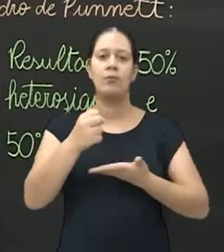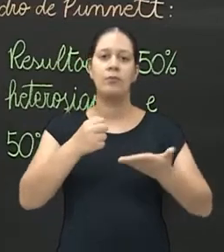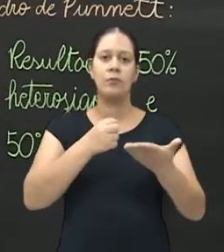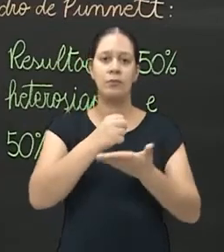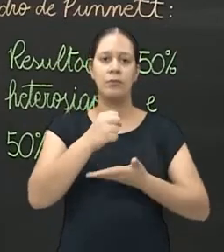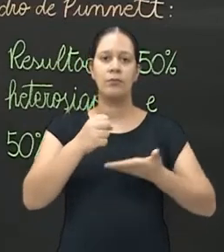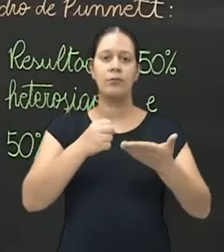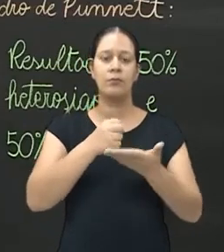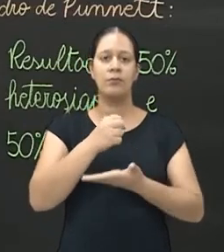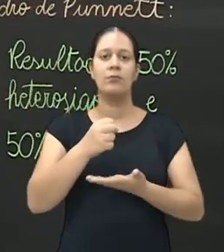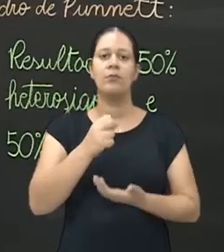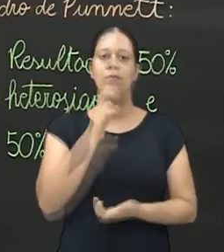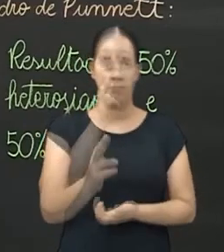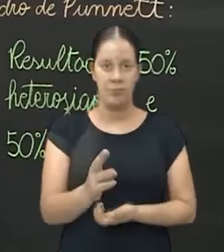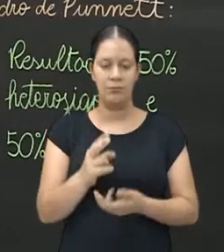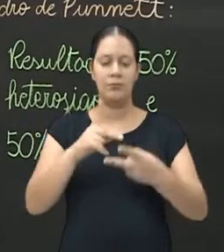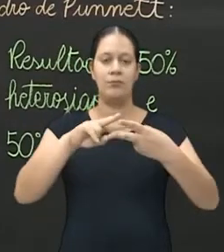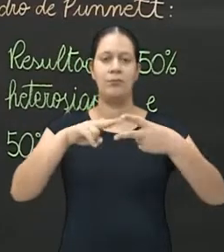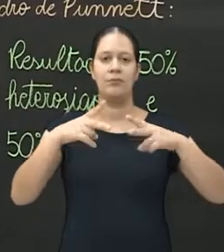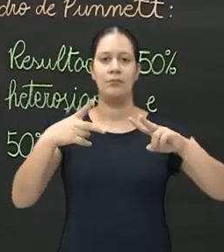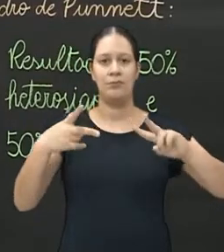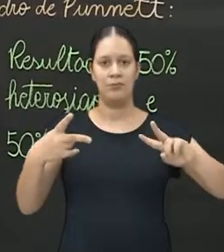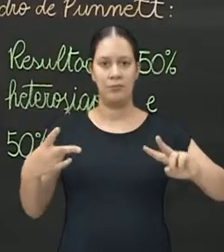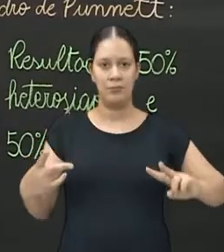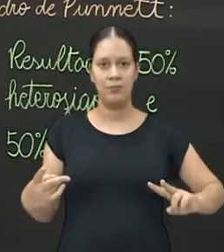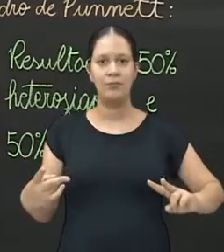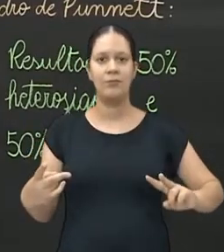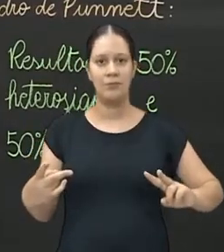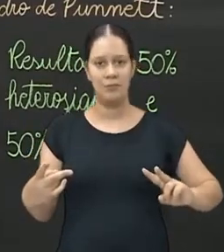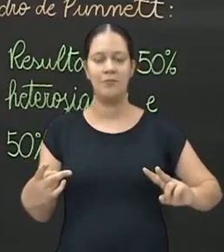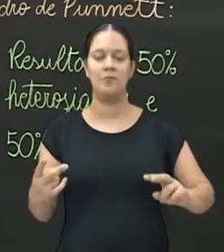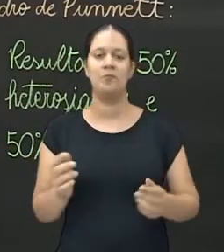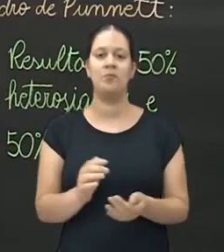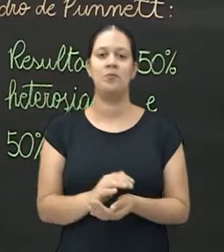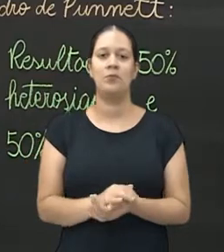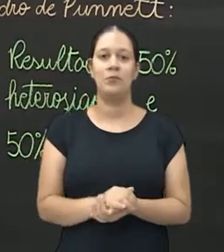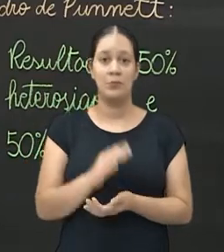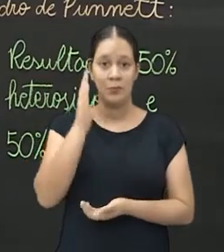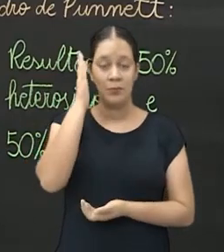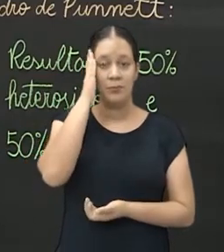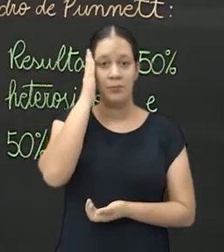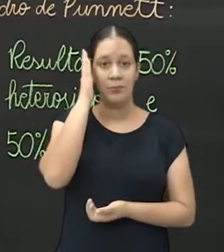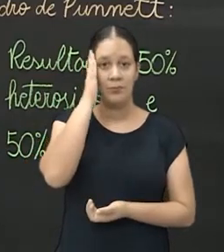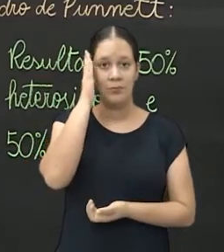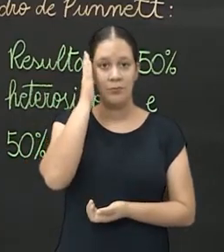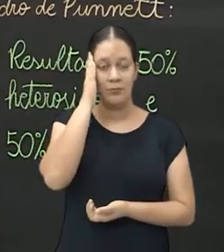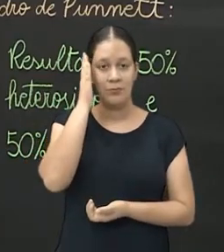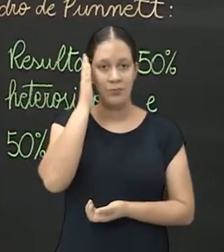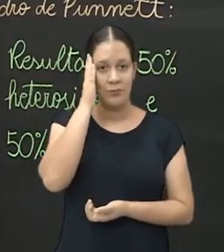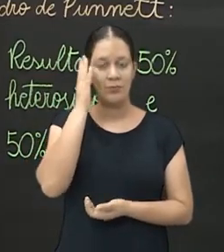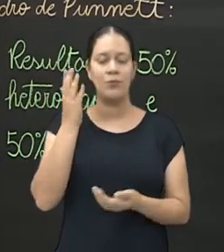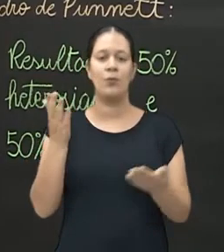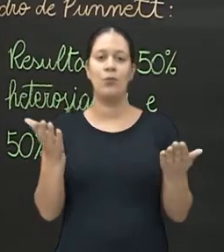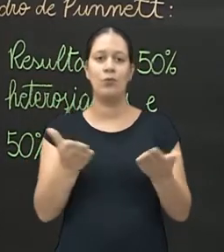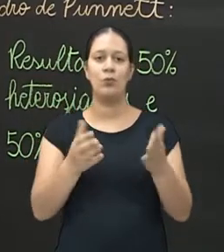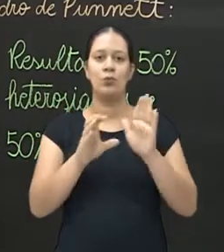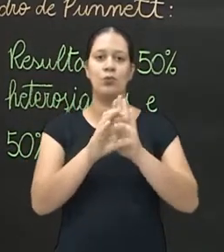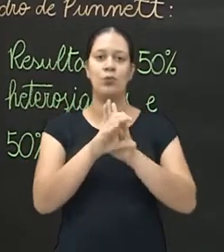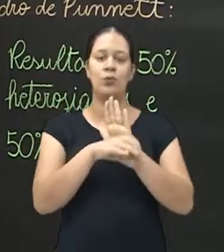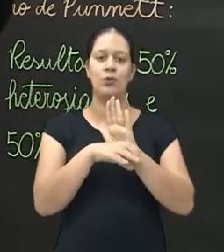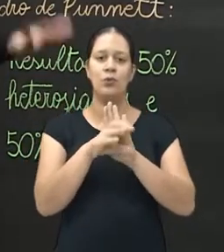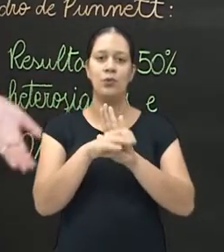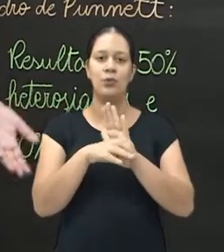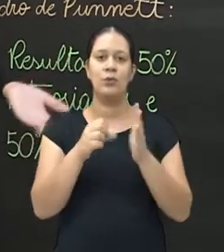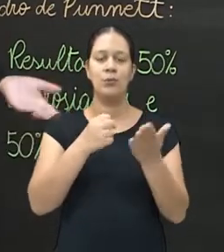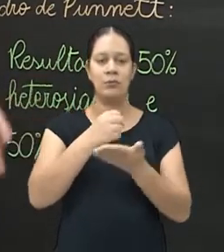seria o resultado de um cruzamento genético, usando o quadrado de Punnett. Entendido? Então, passamos alguns conceitos